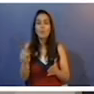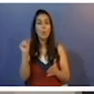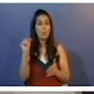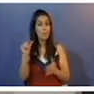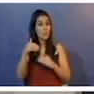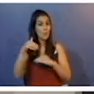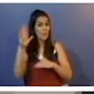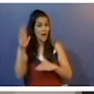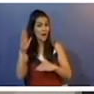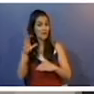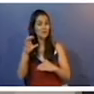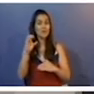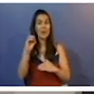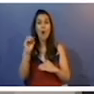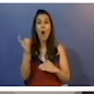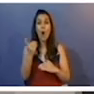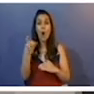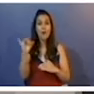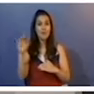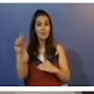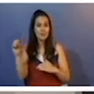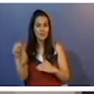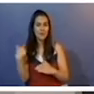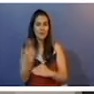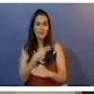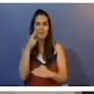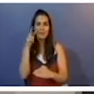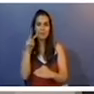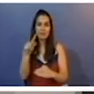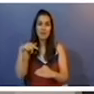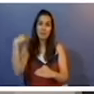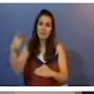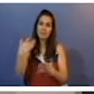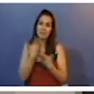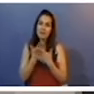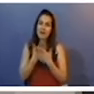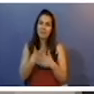assunto sobre os óxidos e a gente se vê na nossa próxima aula. Até lá!